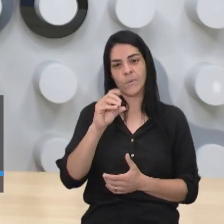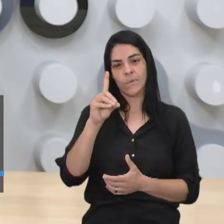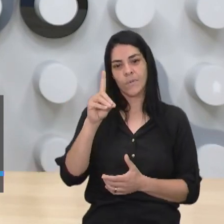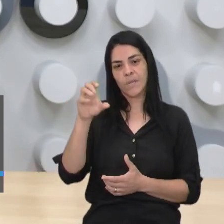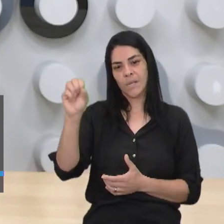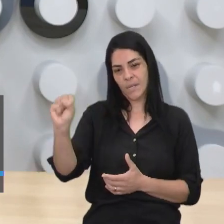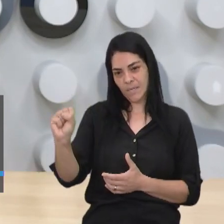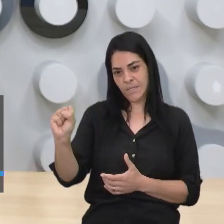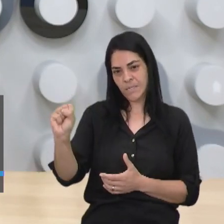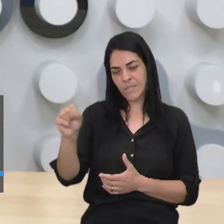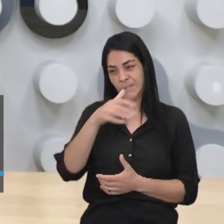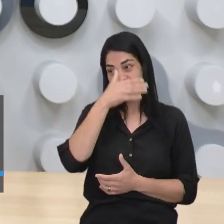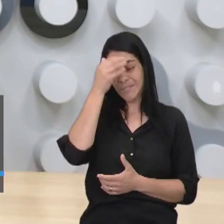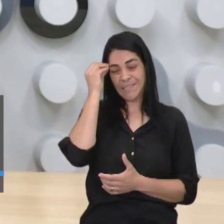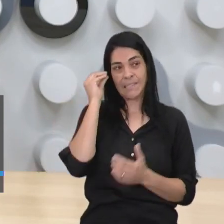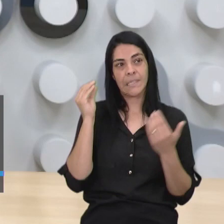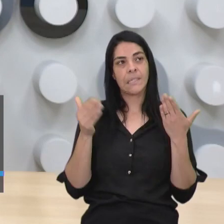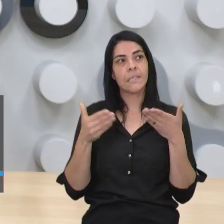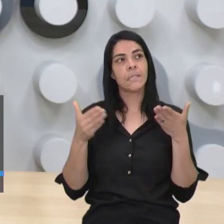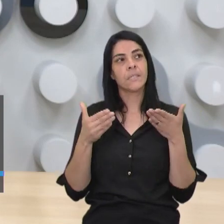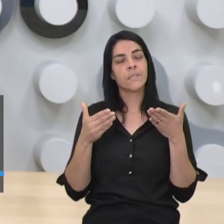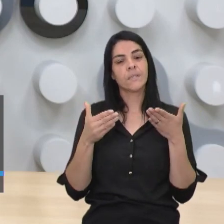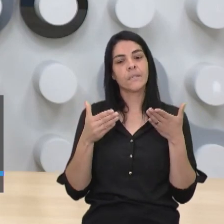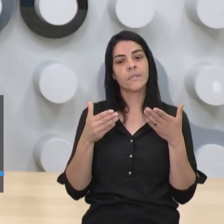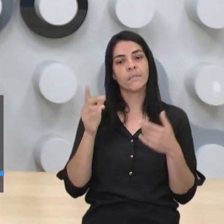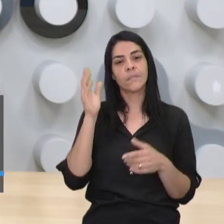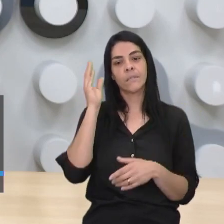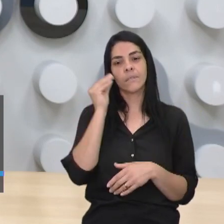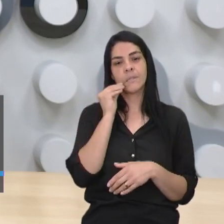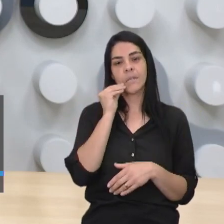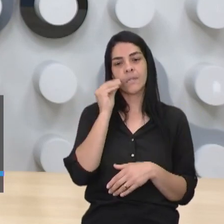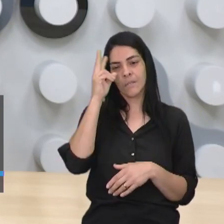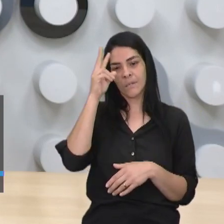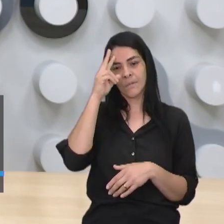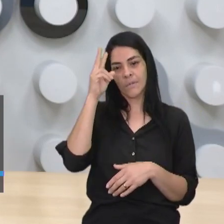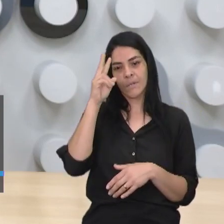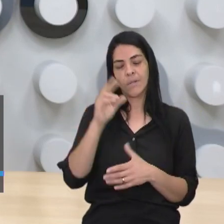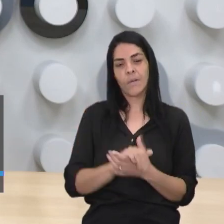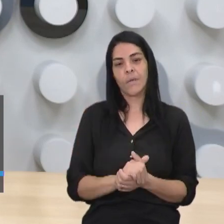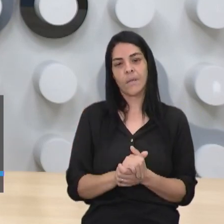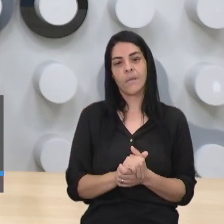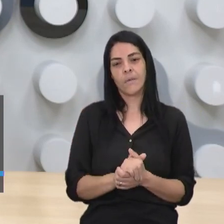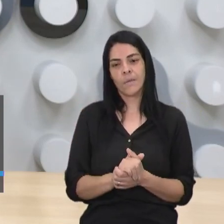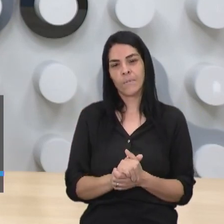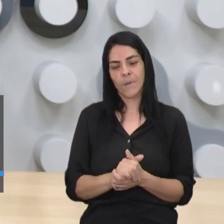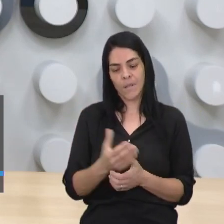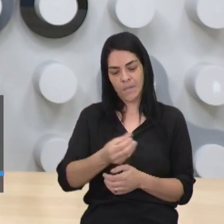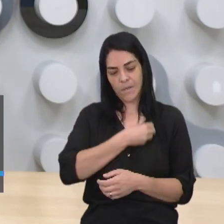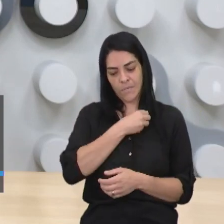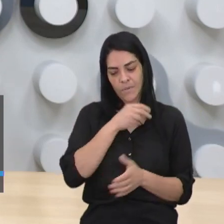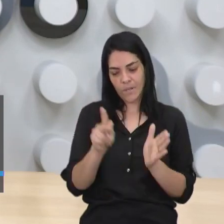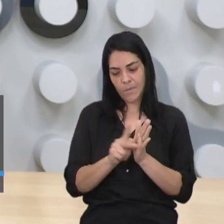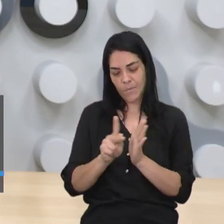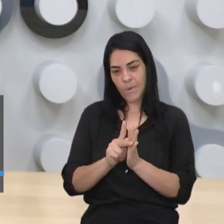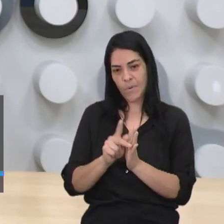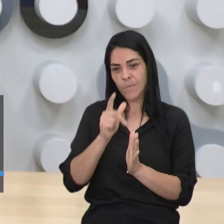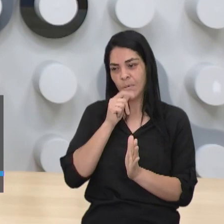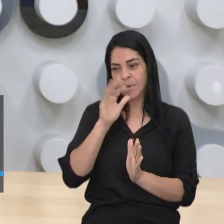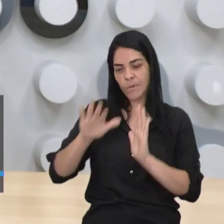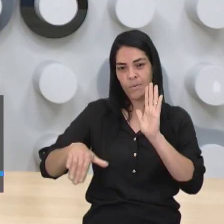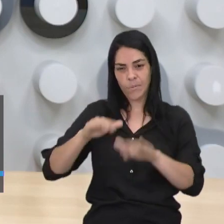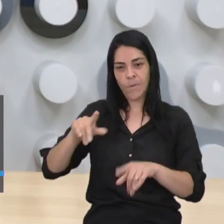vou me lembrar agora. Estou tentando lembrar qual que é a da vida do mar. Eu sei que 15 é a vida terrestre, mas me deu um branco agora. Mas